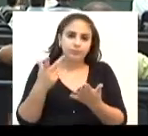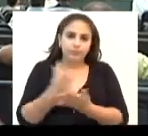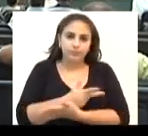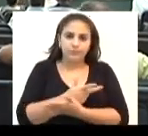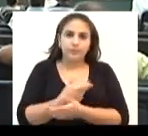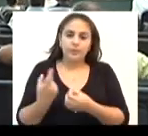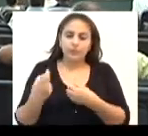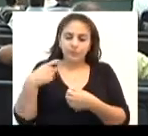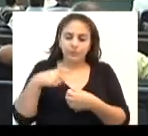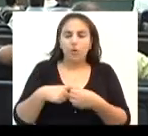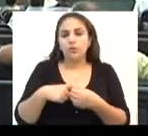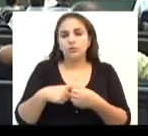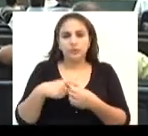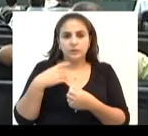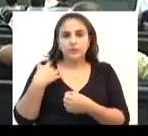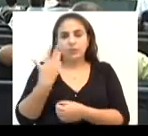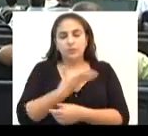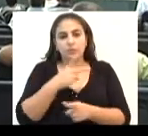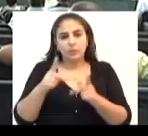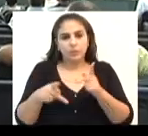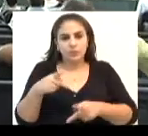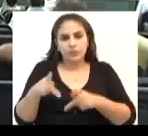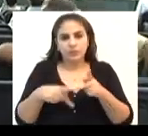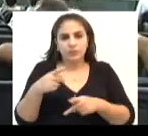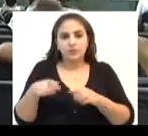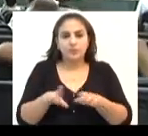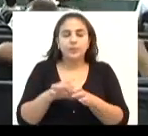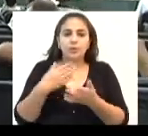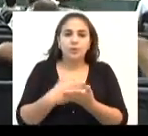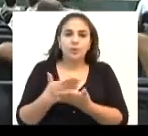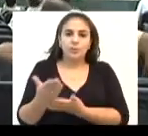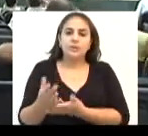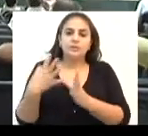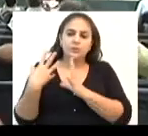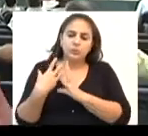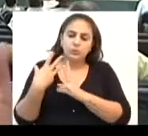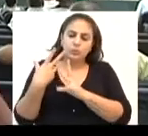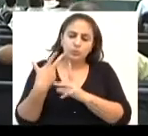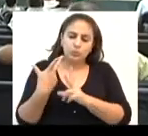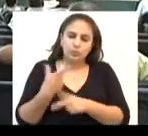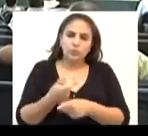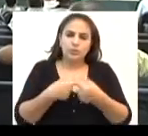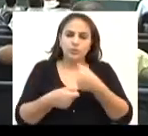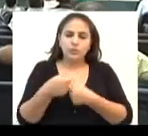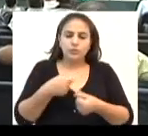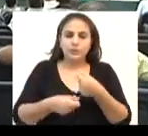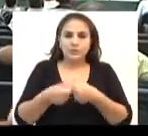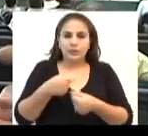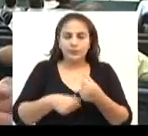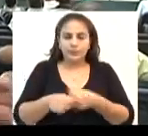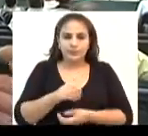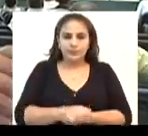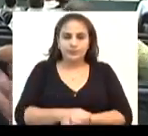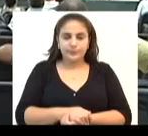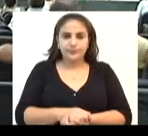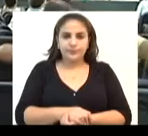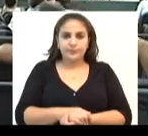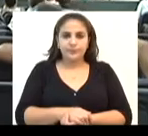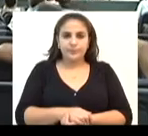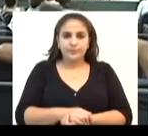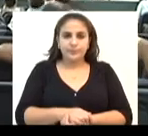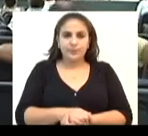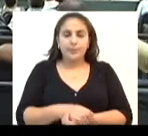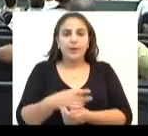o retorno de impostos para a nossa população, acaba ficando tudo administrado para